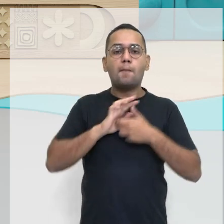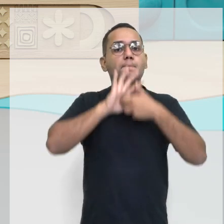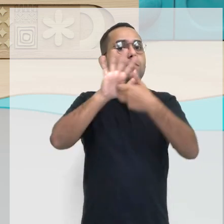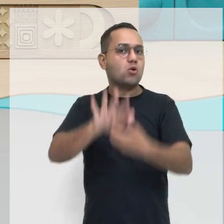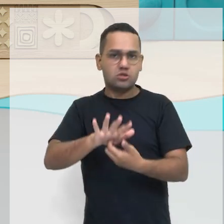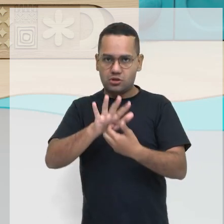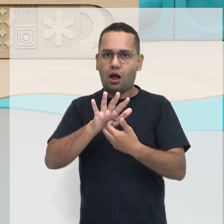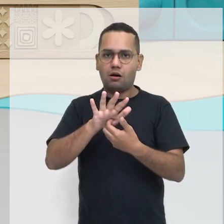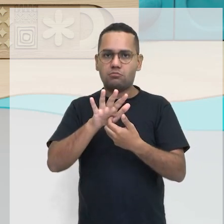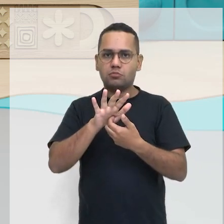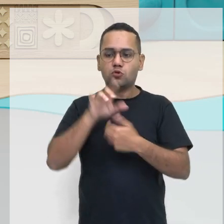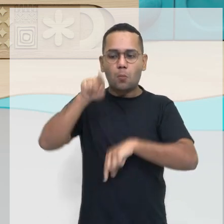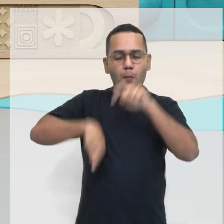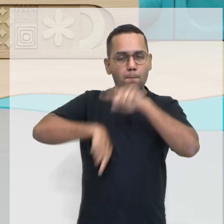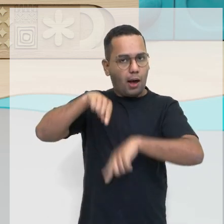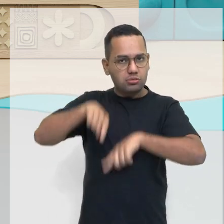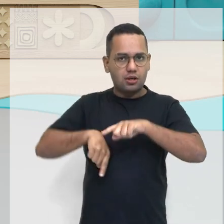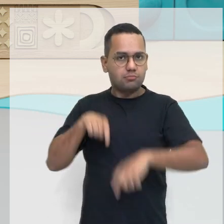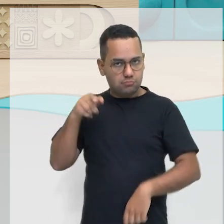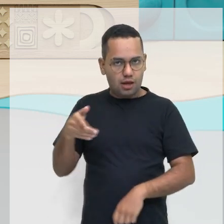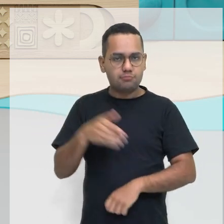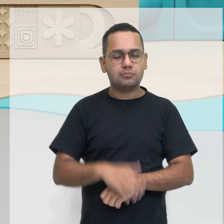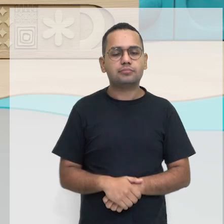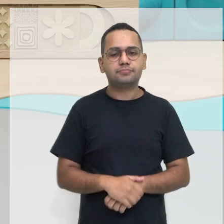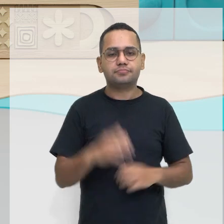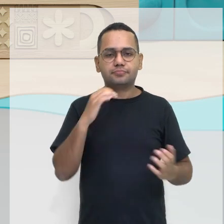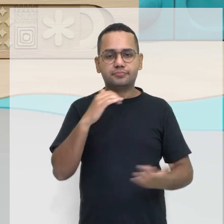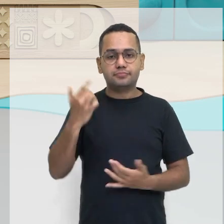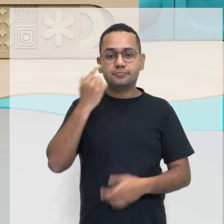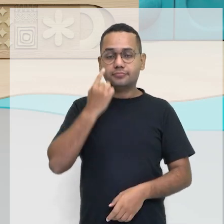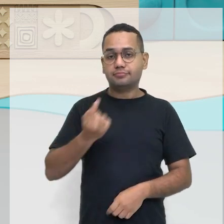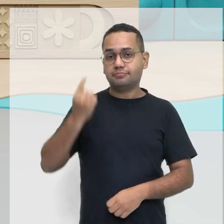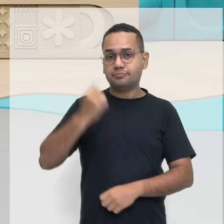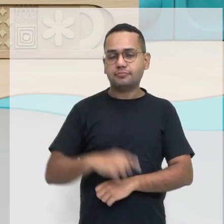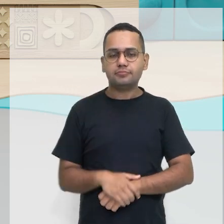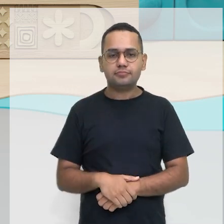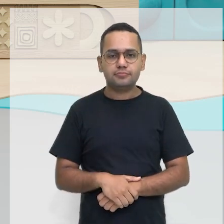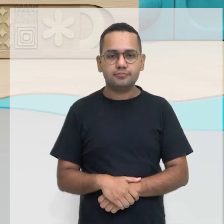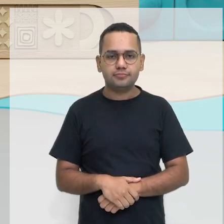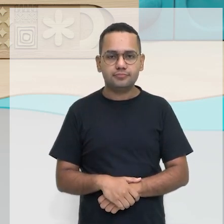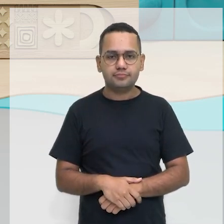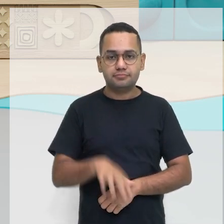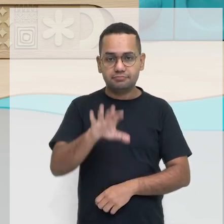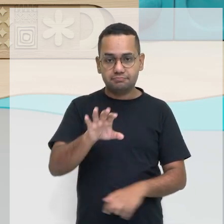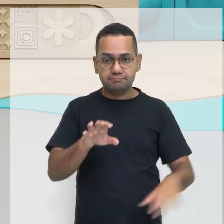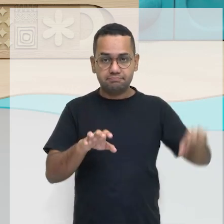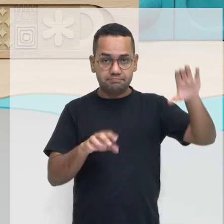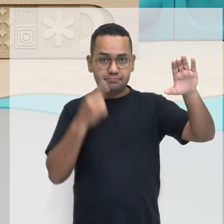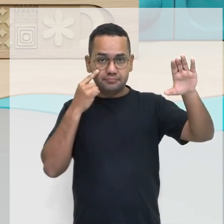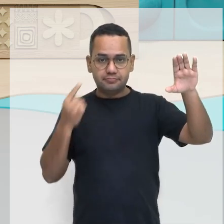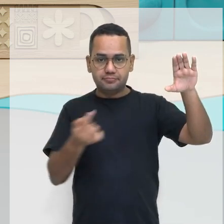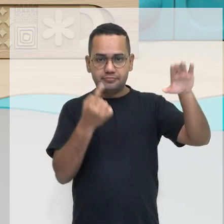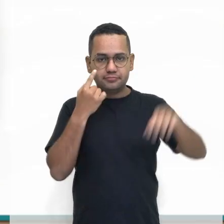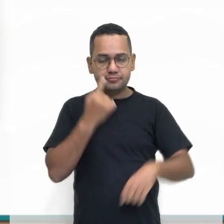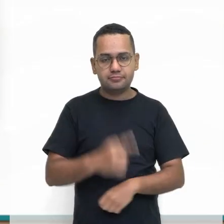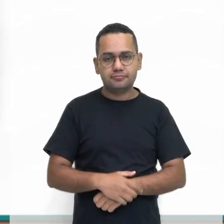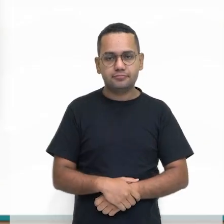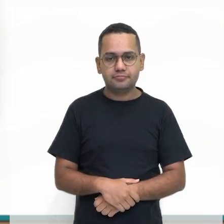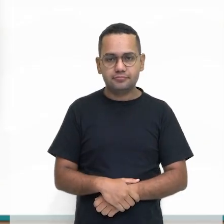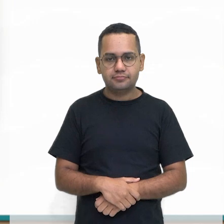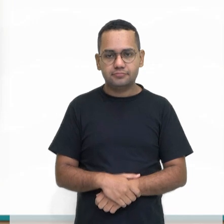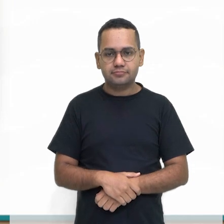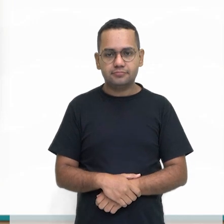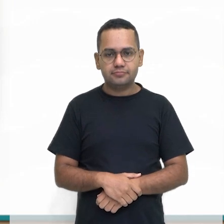público. Então, aqui nós temos sobre a arte conceitual, e aí qual é o foco da ideia? Vamos ver?